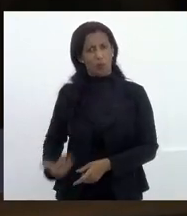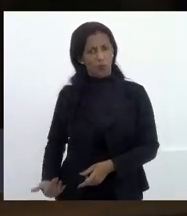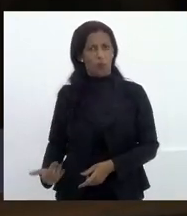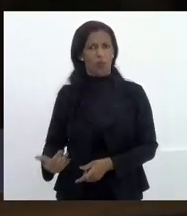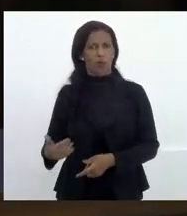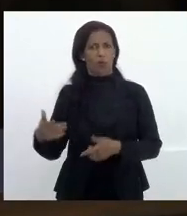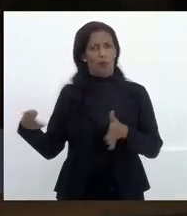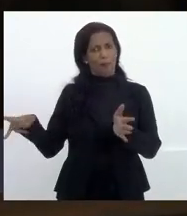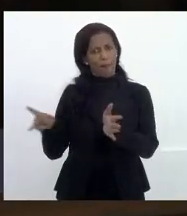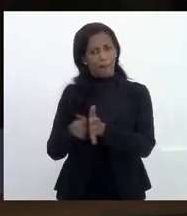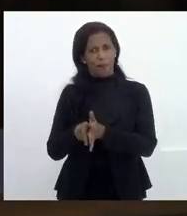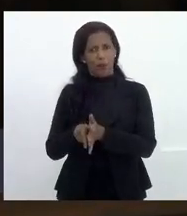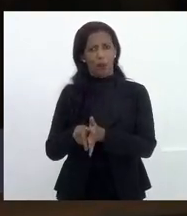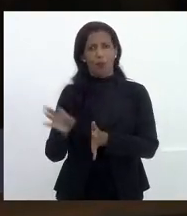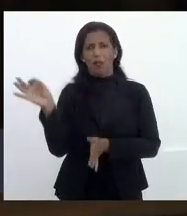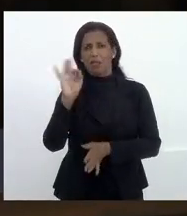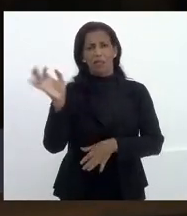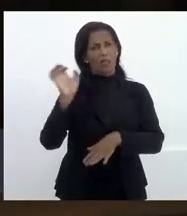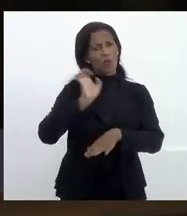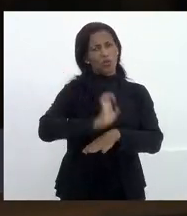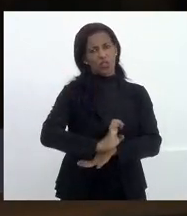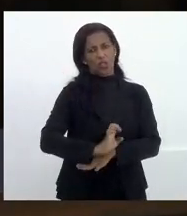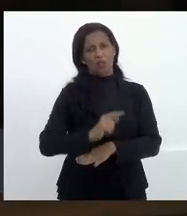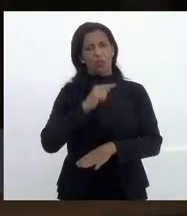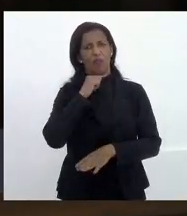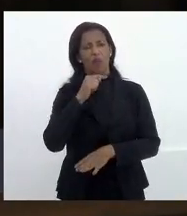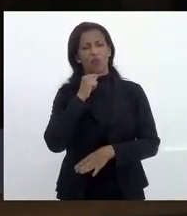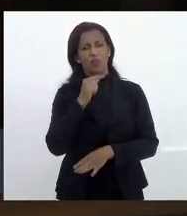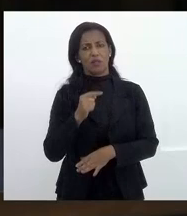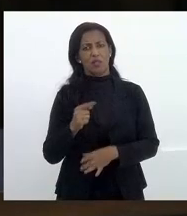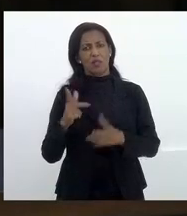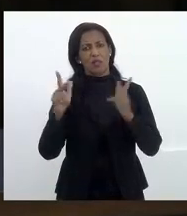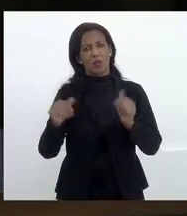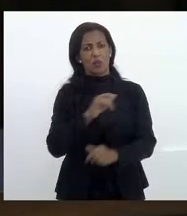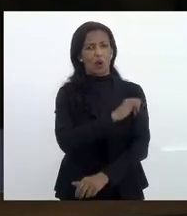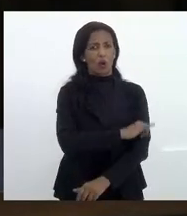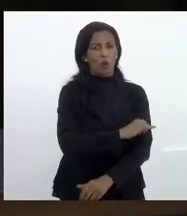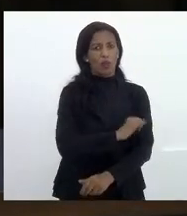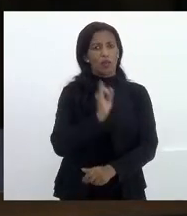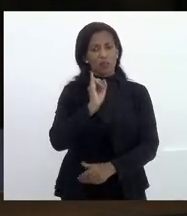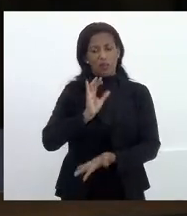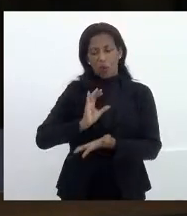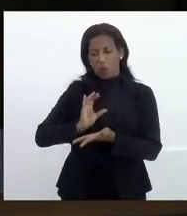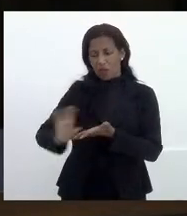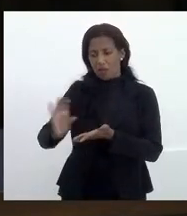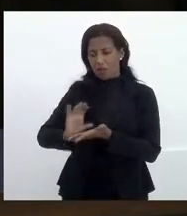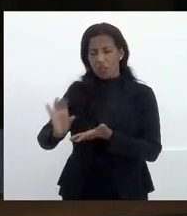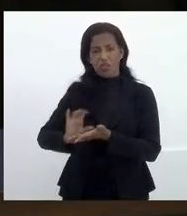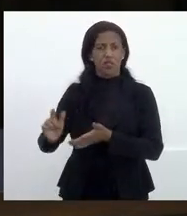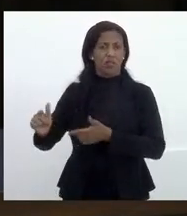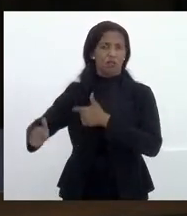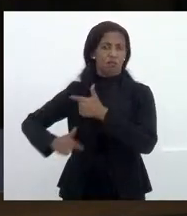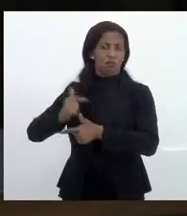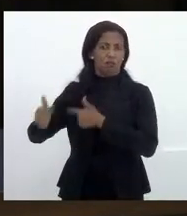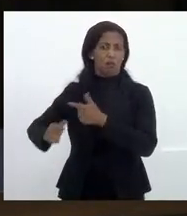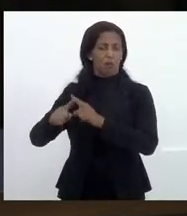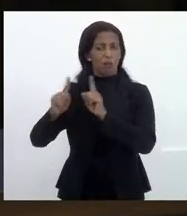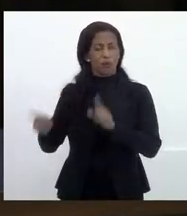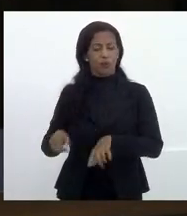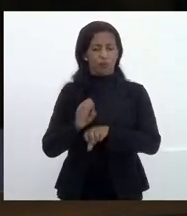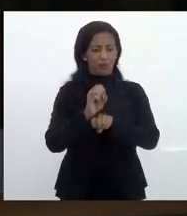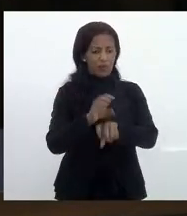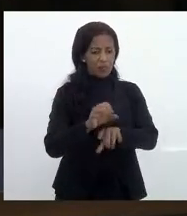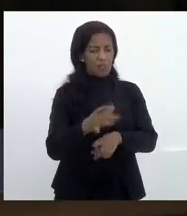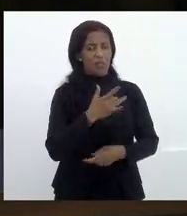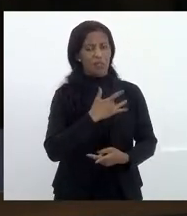estado vai sair da situação Como o Rio precisa sair dessa situação sem investimos no seu serviço público que fornece a